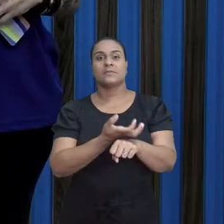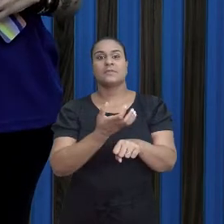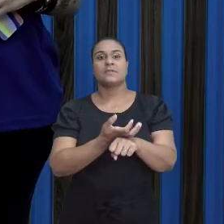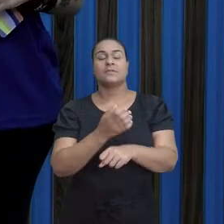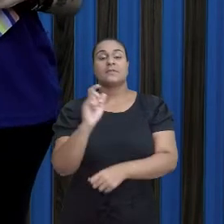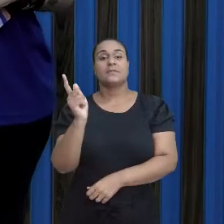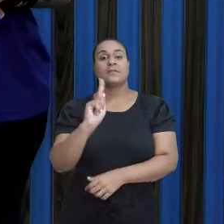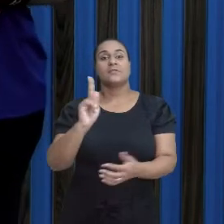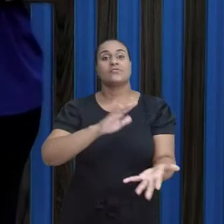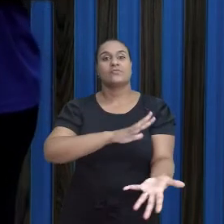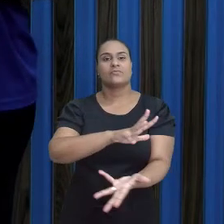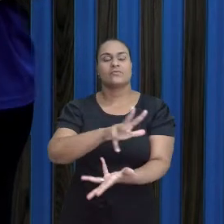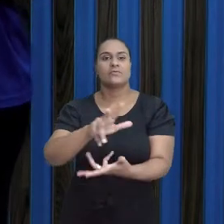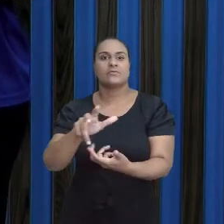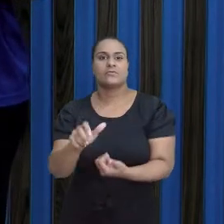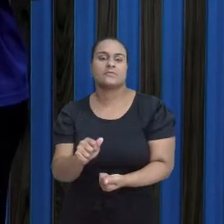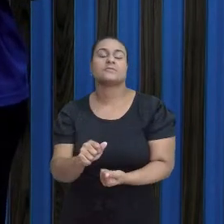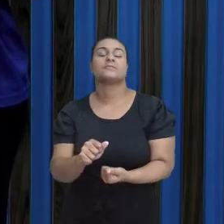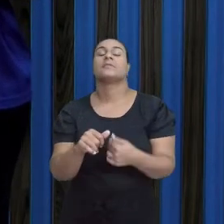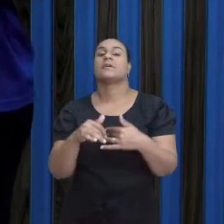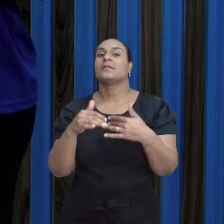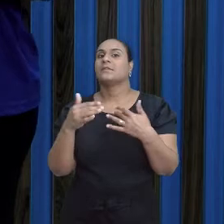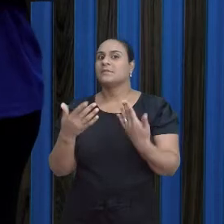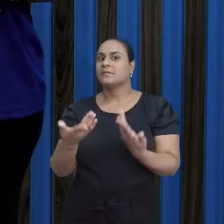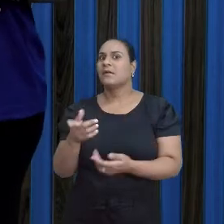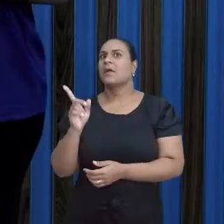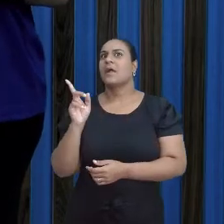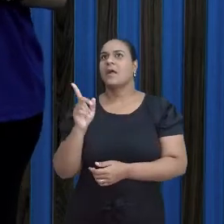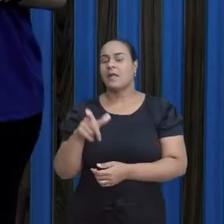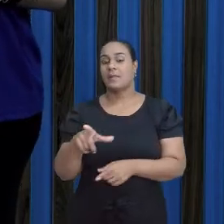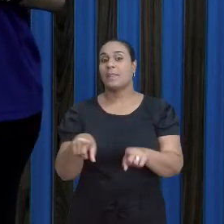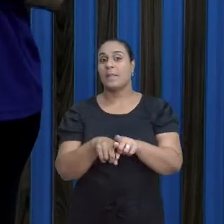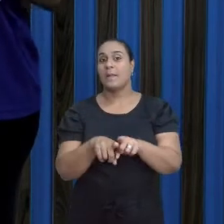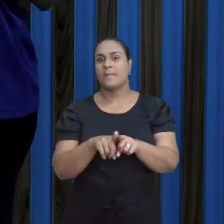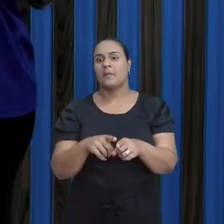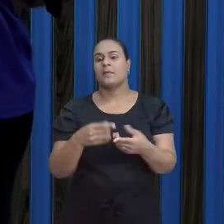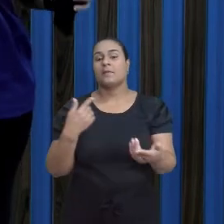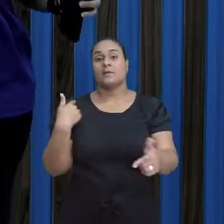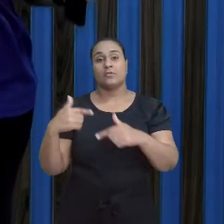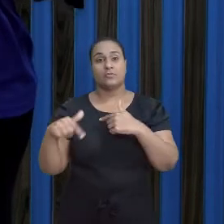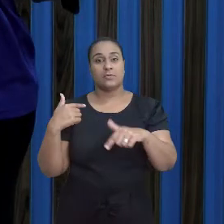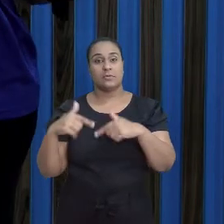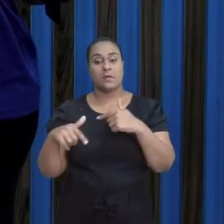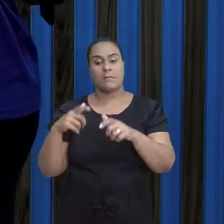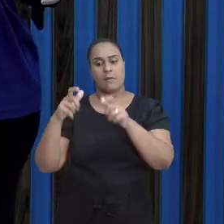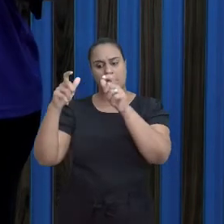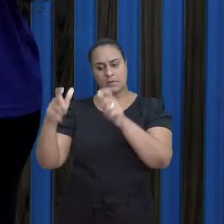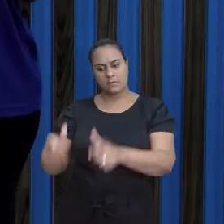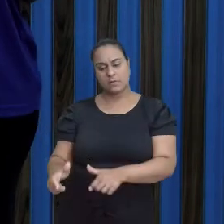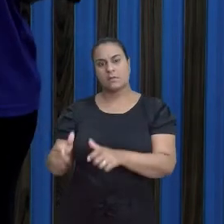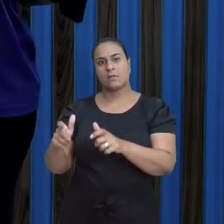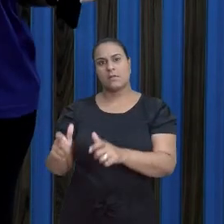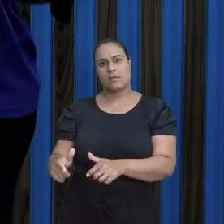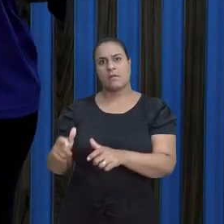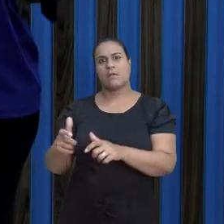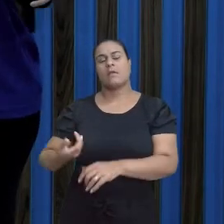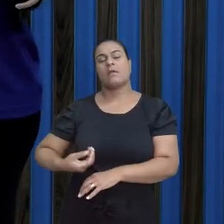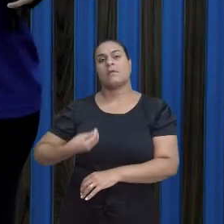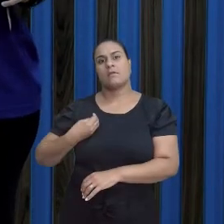professor Alami bem colocou, ele é aquele que trabalha lá na terra, né, que